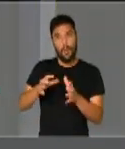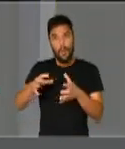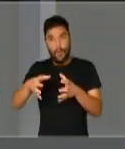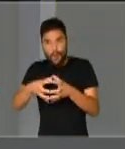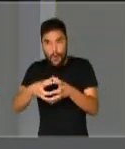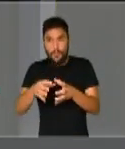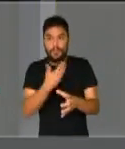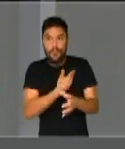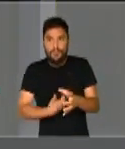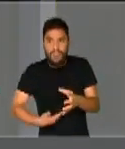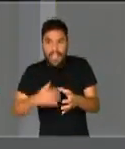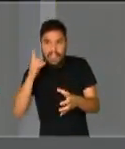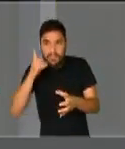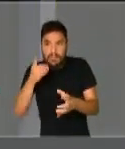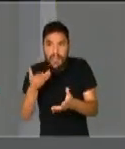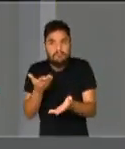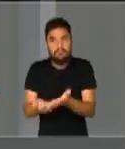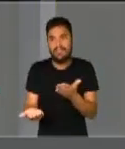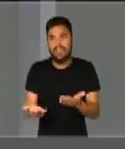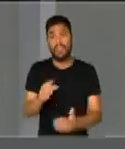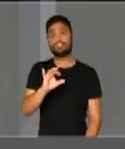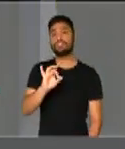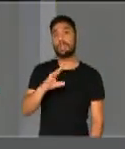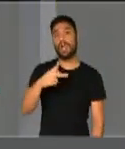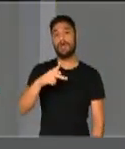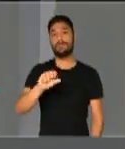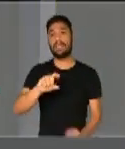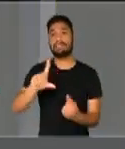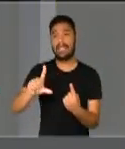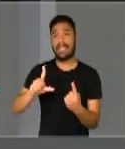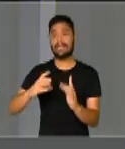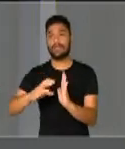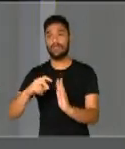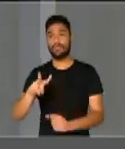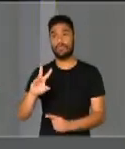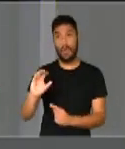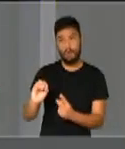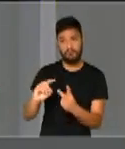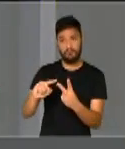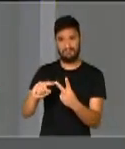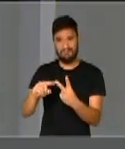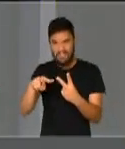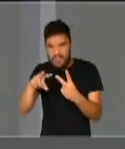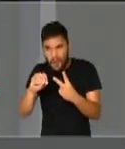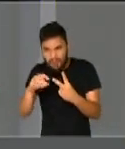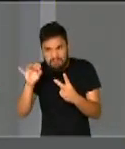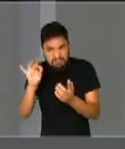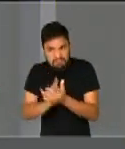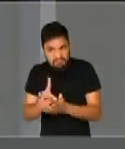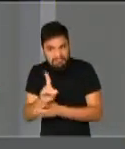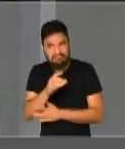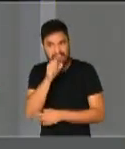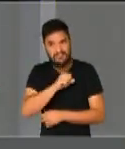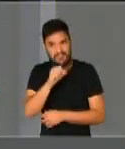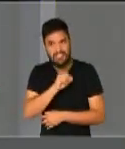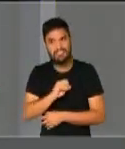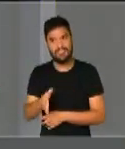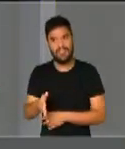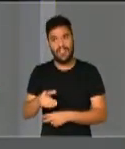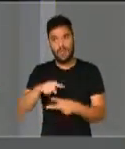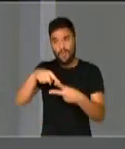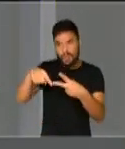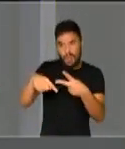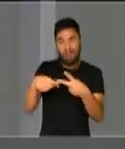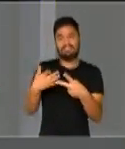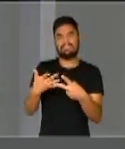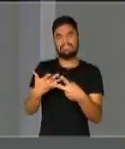do governo hoje, onde somente PSL ou Novo, nem tão novo assim, votaram contrários, é muito